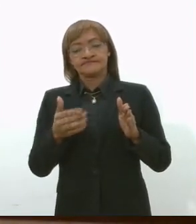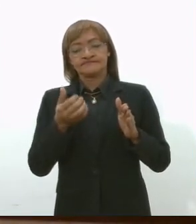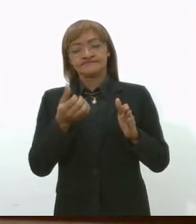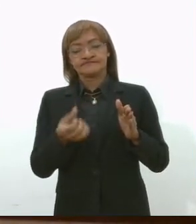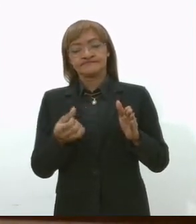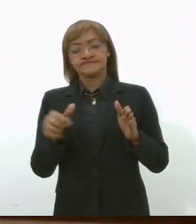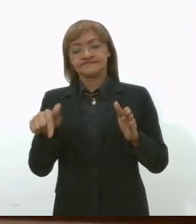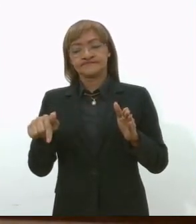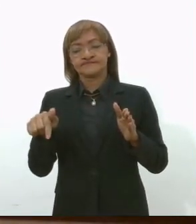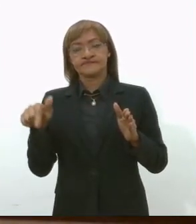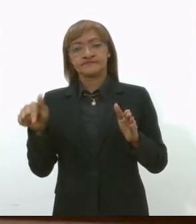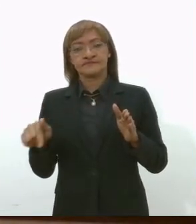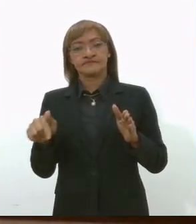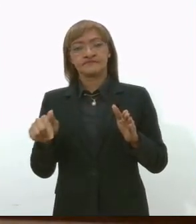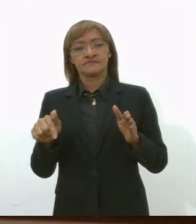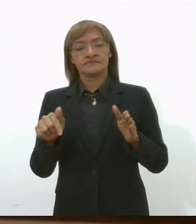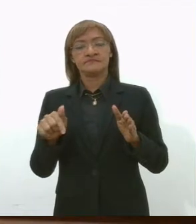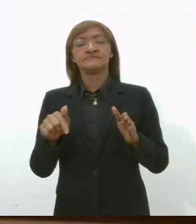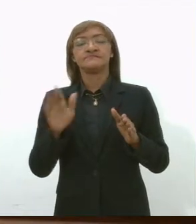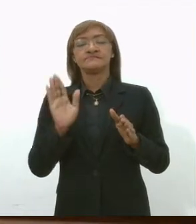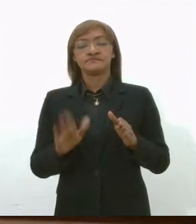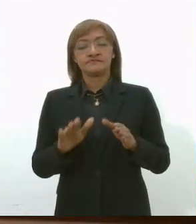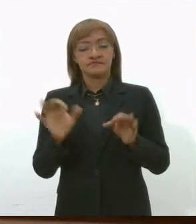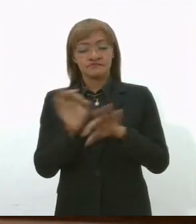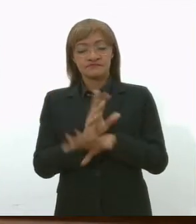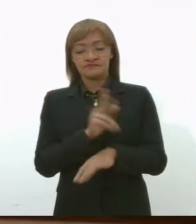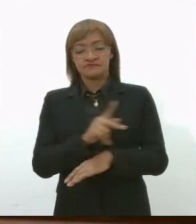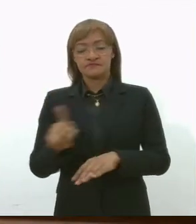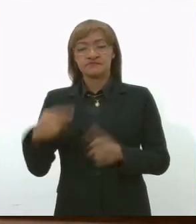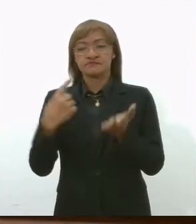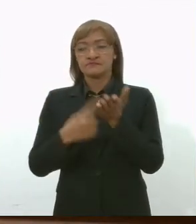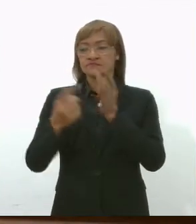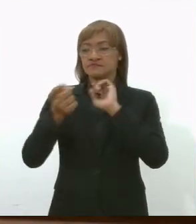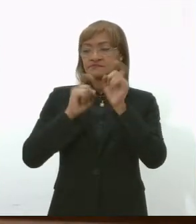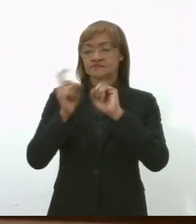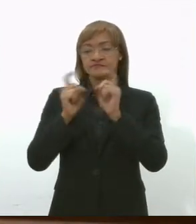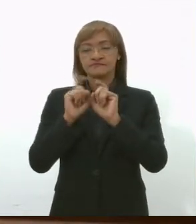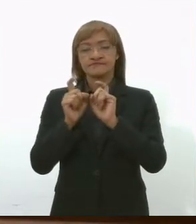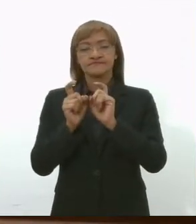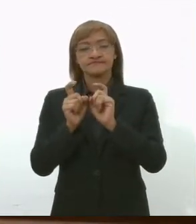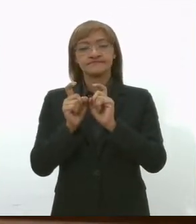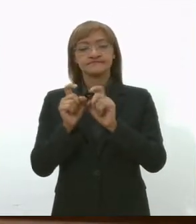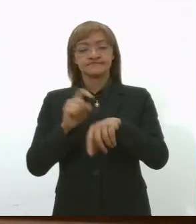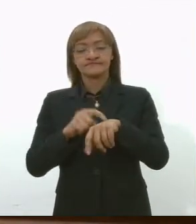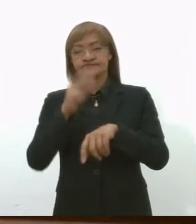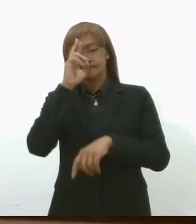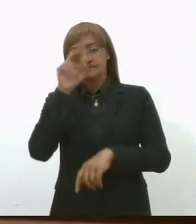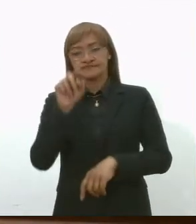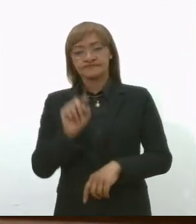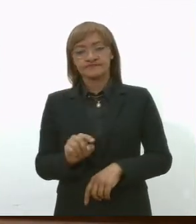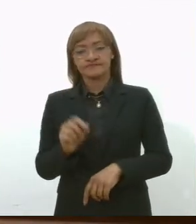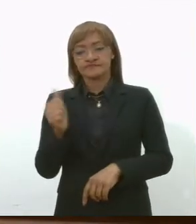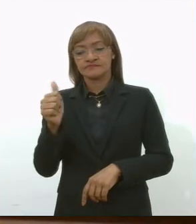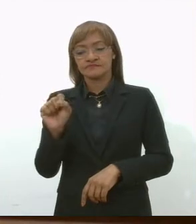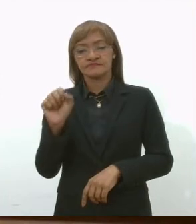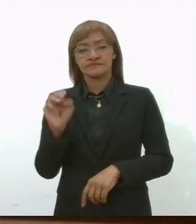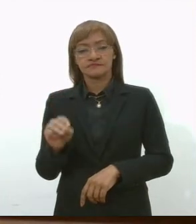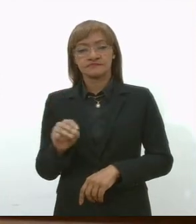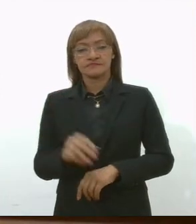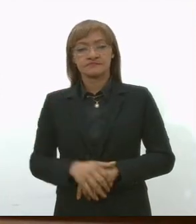a 677, 2021. Nada mais a tratar, o presidente convocou uma sessão extraordinária para as 12 horas e 18 minutos.